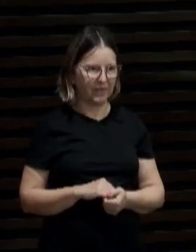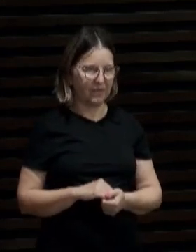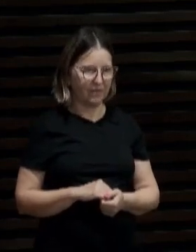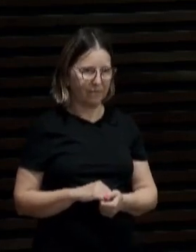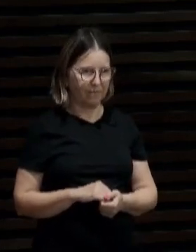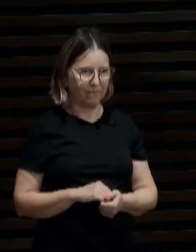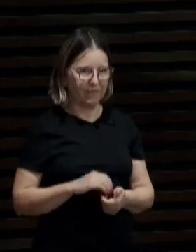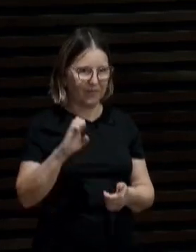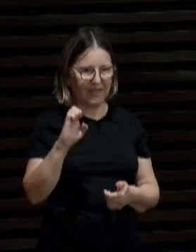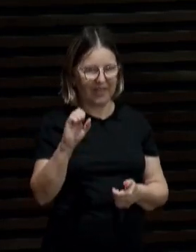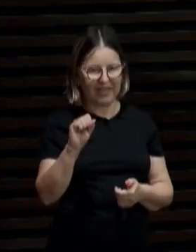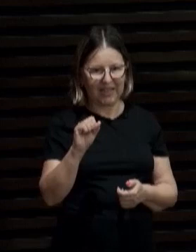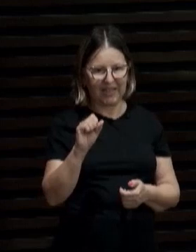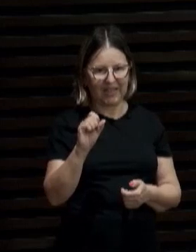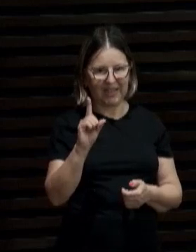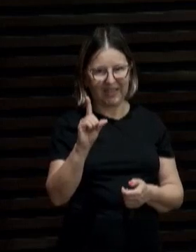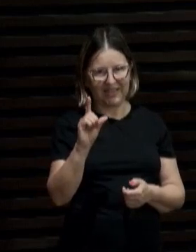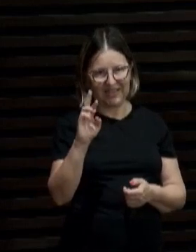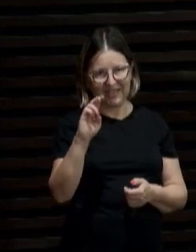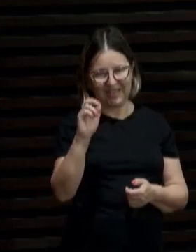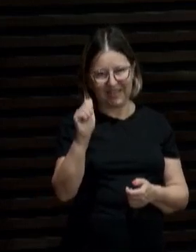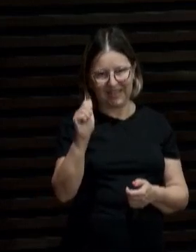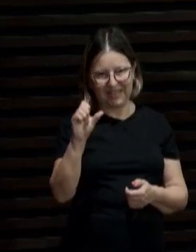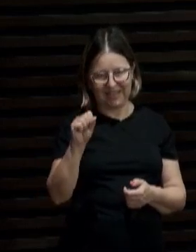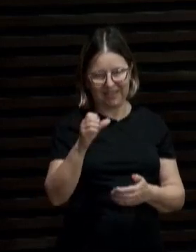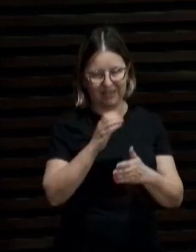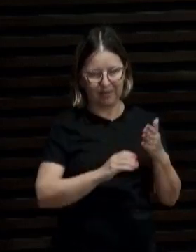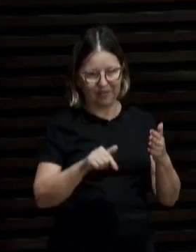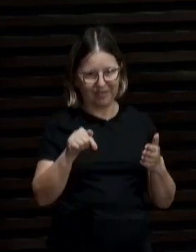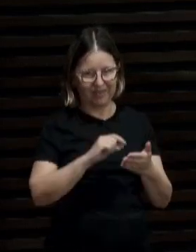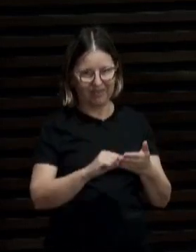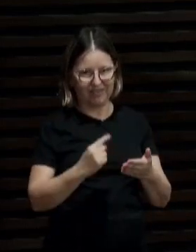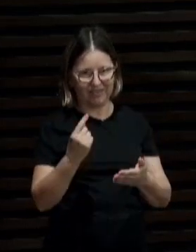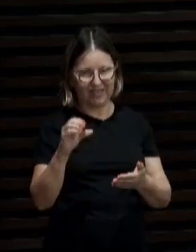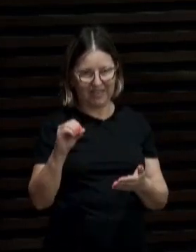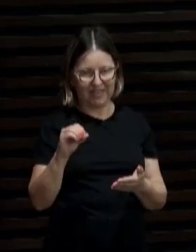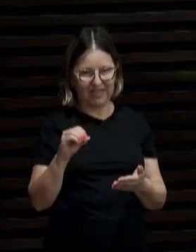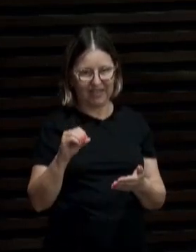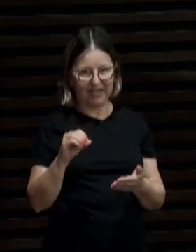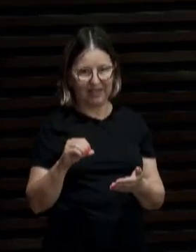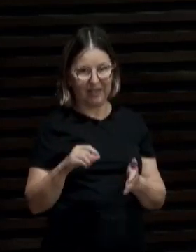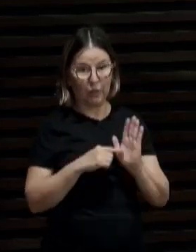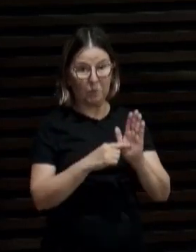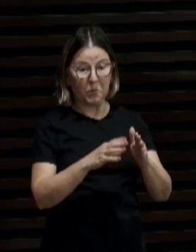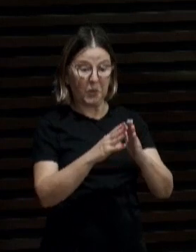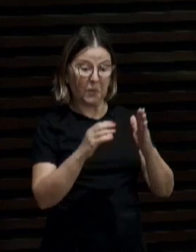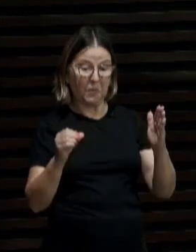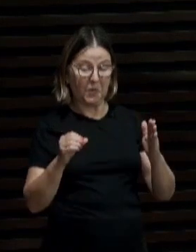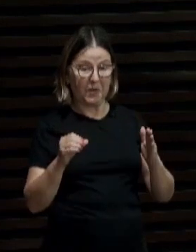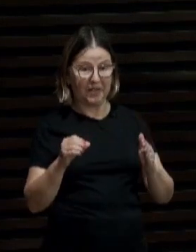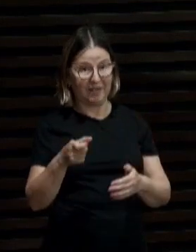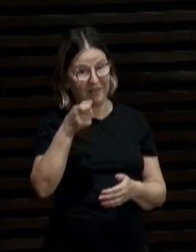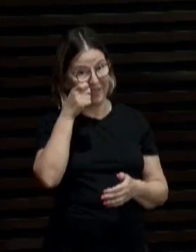Esdras 7:10 nos dá um modelo muito interessante a respeito de como nós devemos buscar a palavra